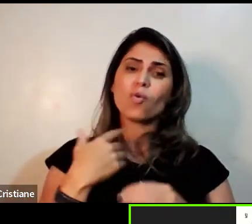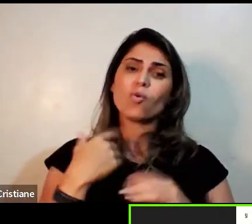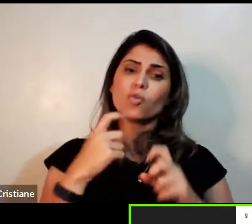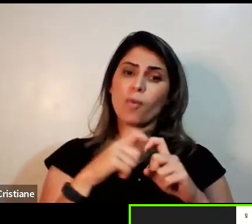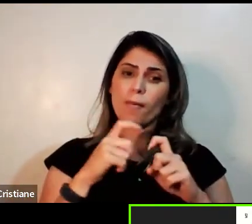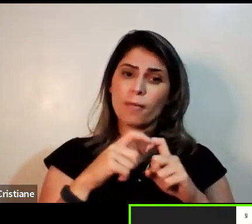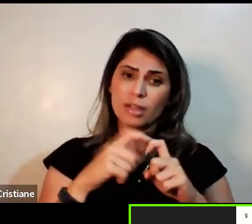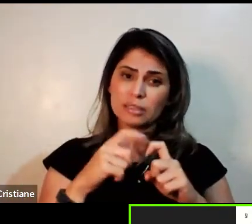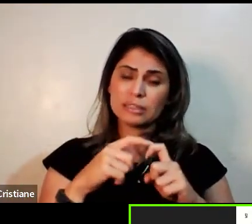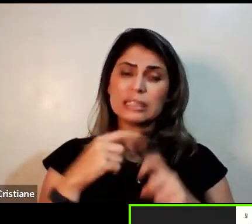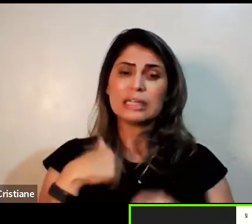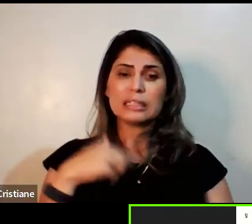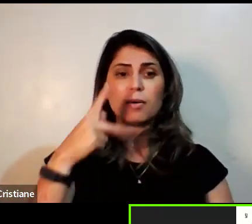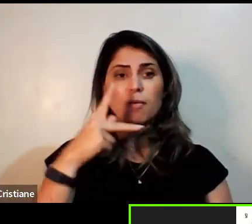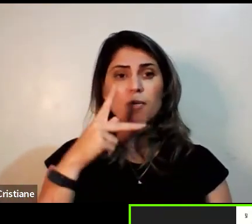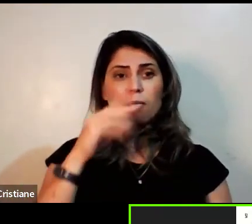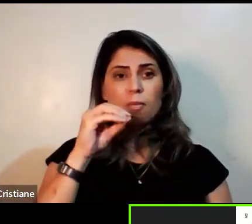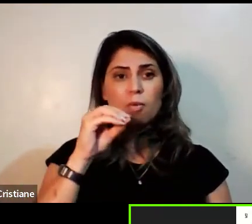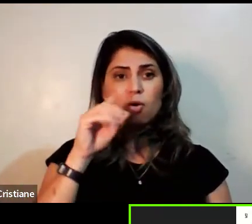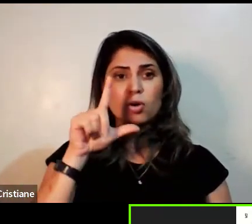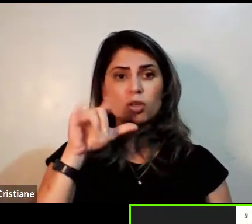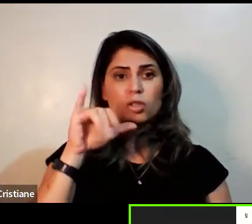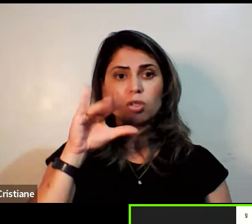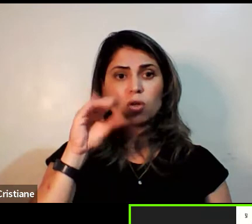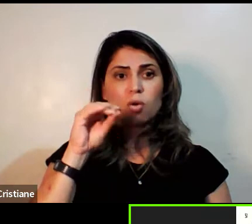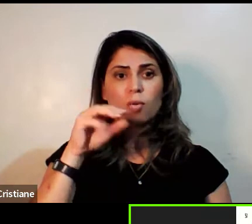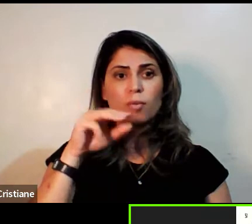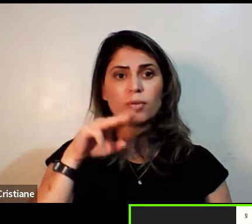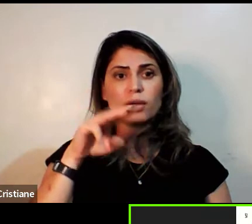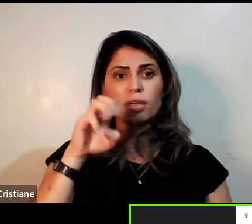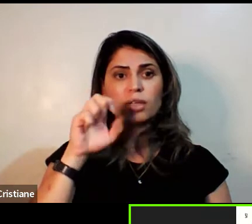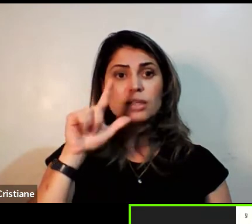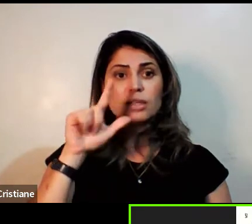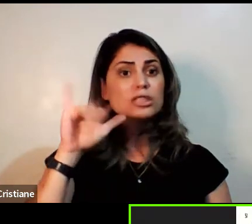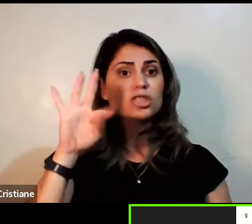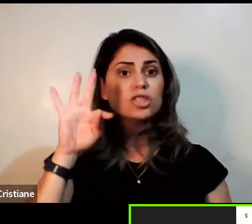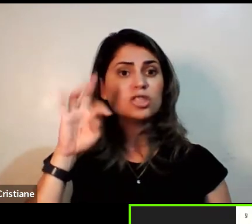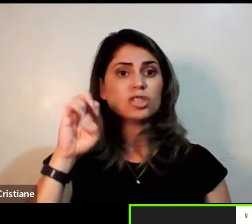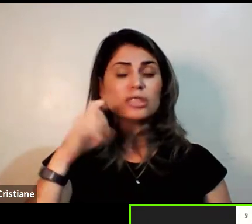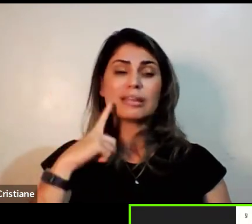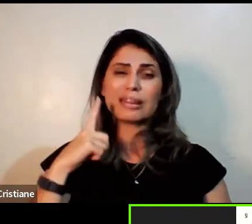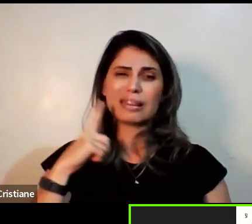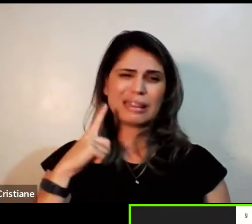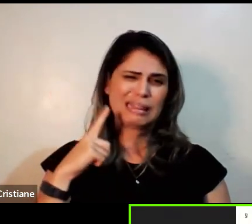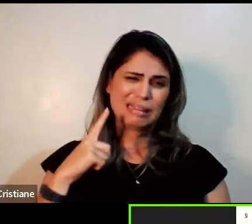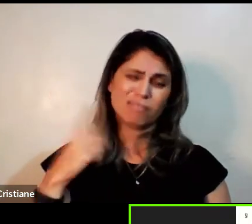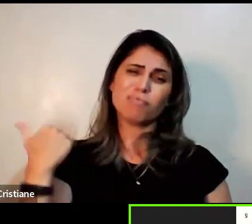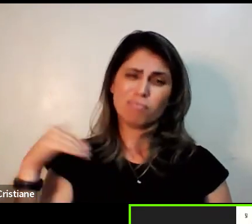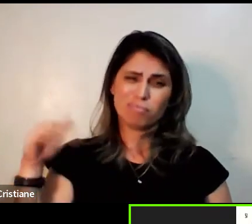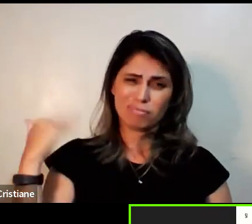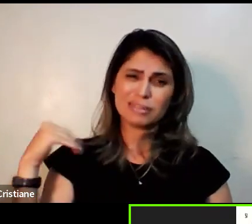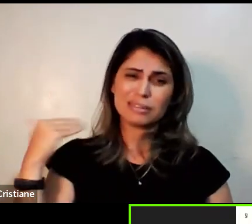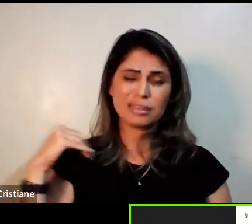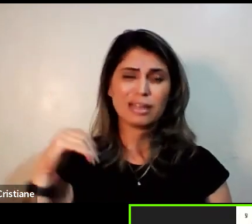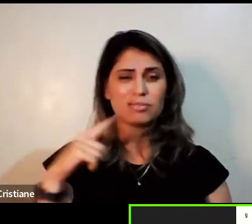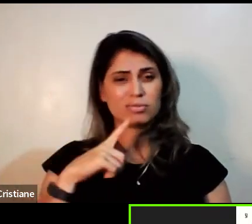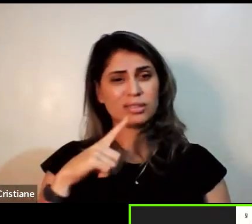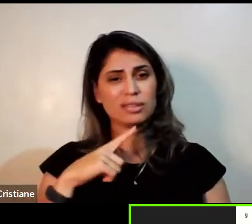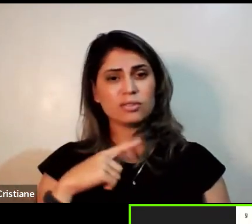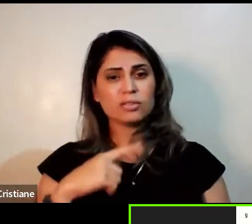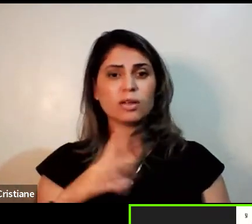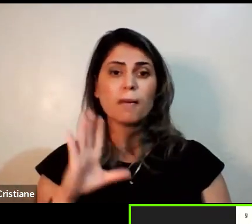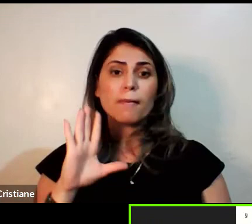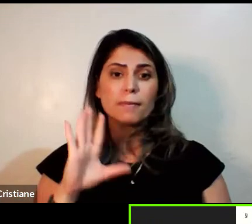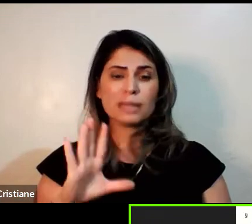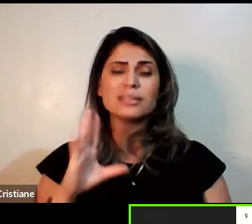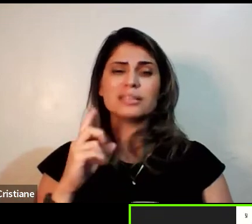diagnóstico de poliomielite, mas já não temos certeza se é isso, porque uma pessoa não nasce com poliomielite, né? Como a gente sabe. Mas ele